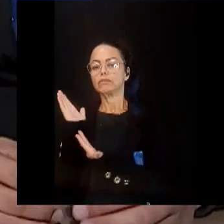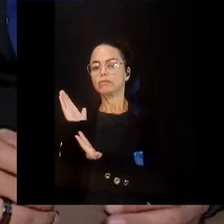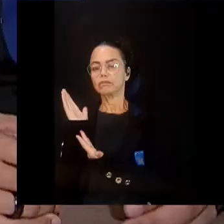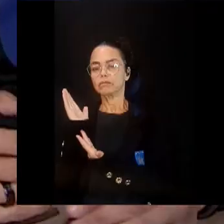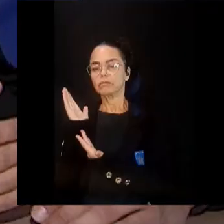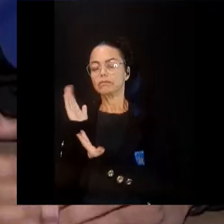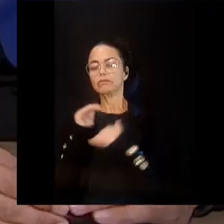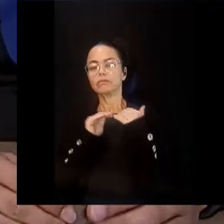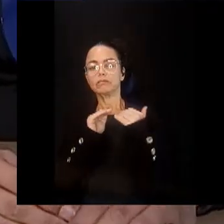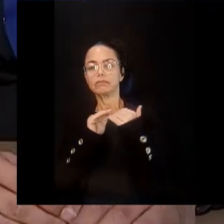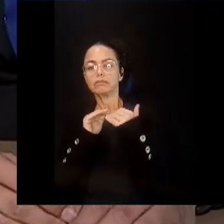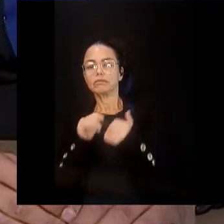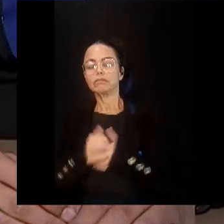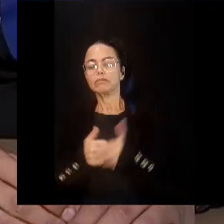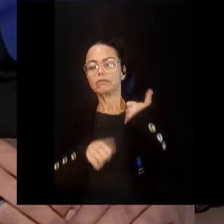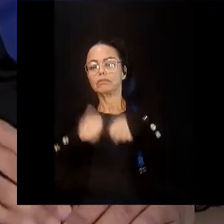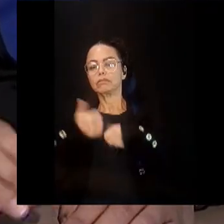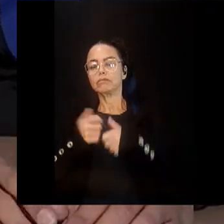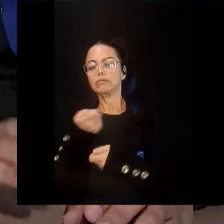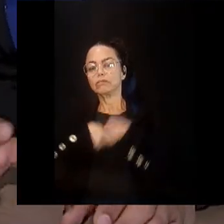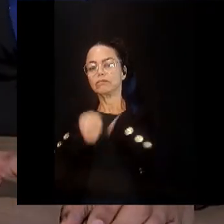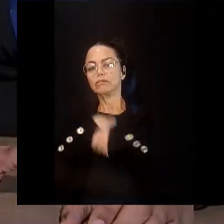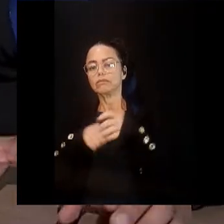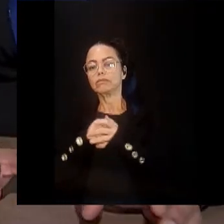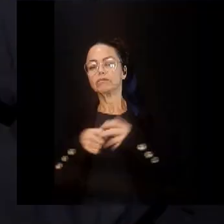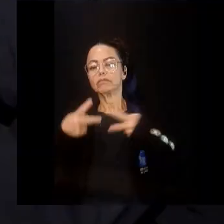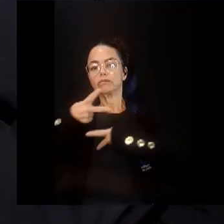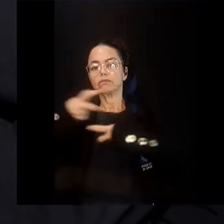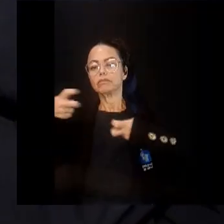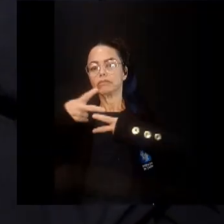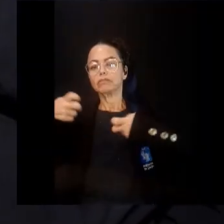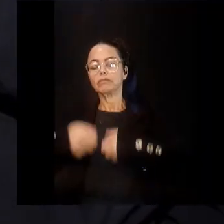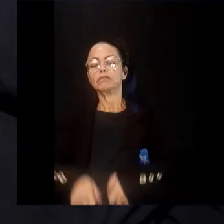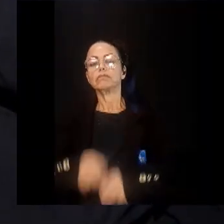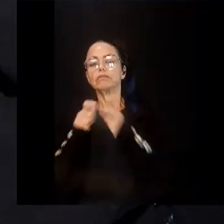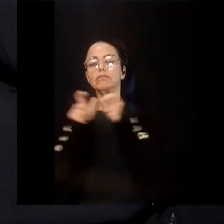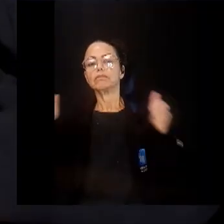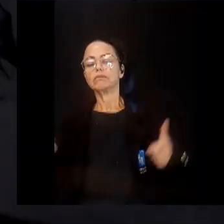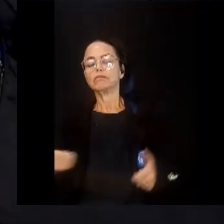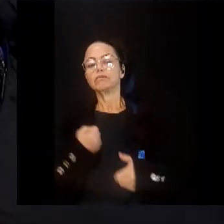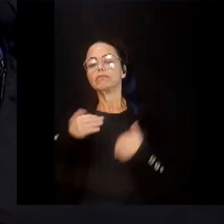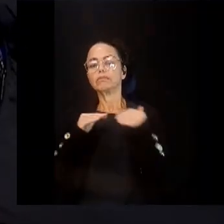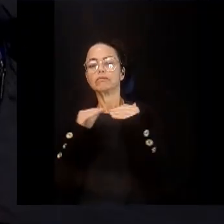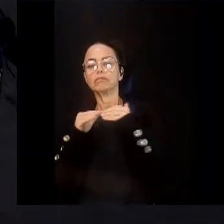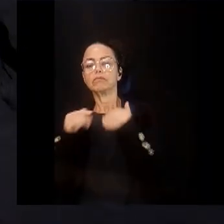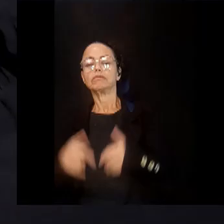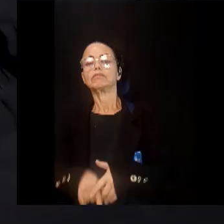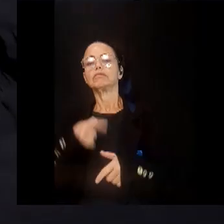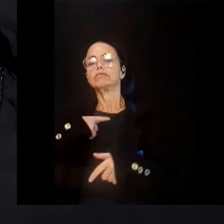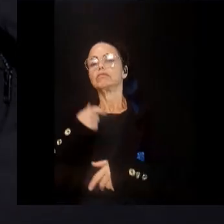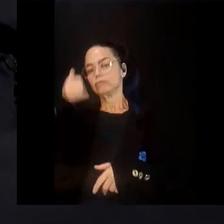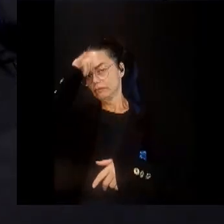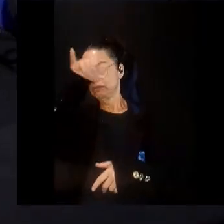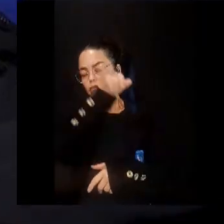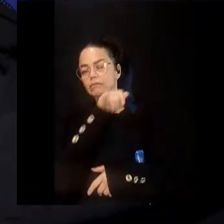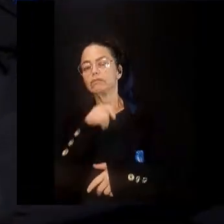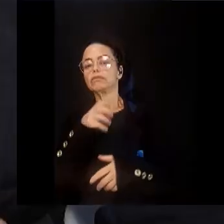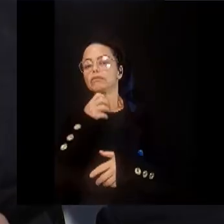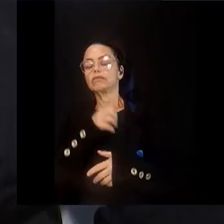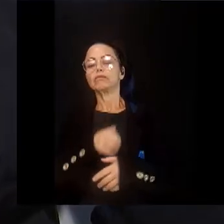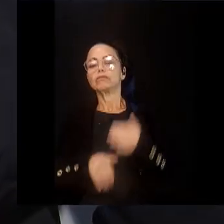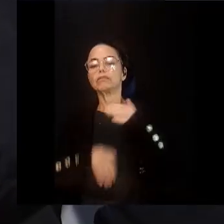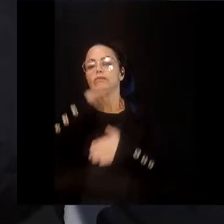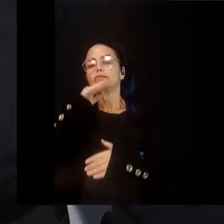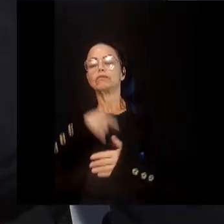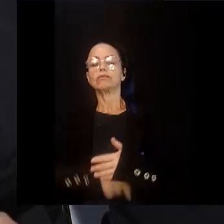o analista de negócios do Sebrae São Paulo, a medida amplia o número de combinações disponíveis e evita o esgotamento dos atuais registros.